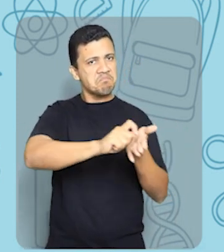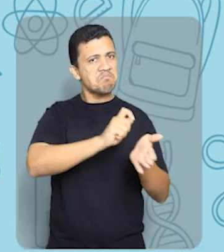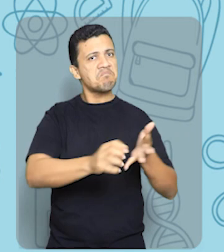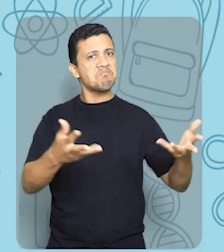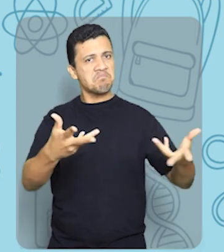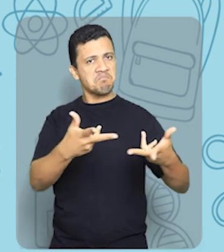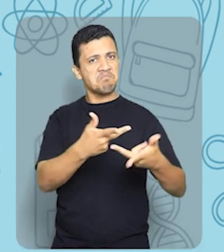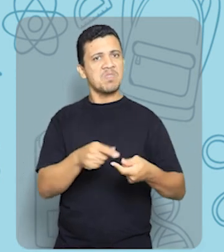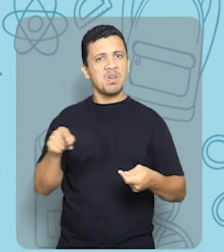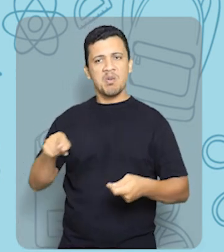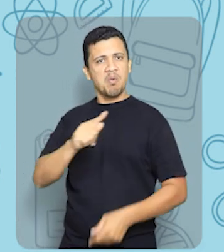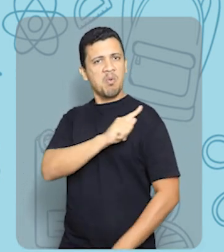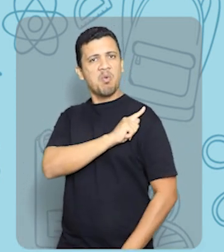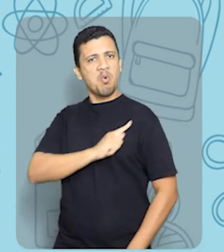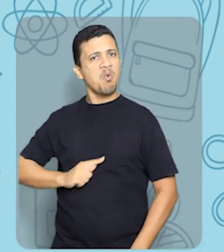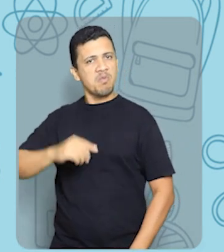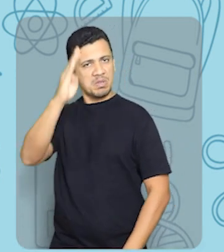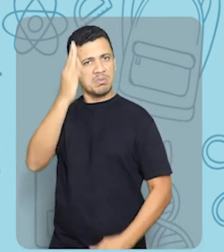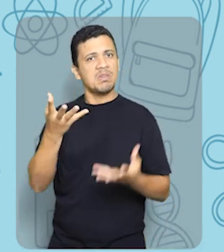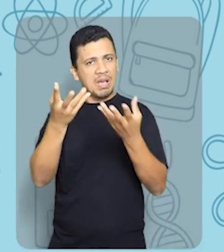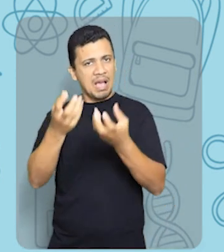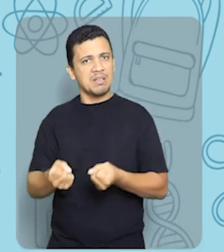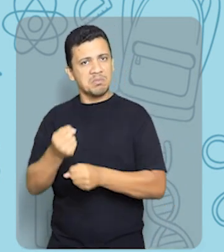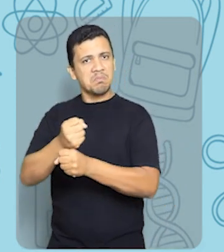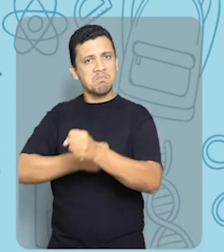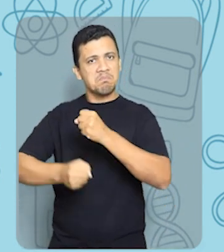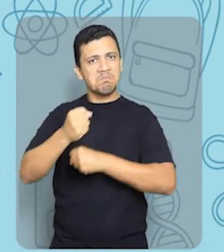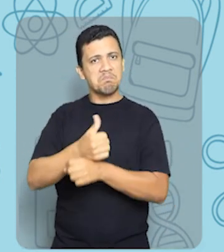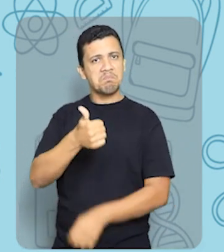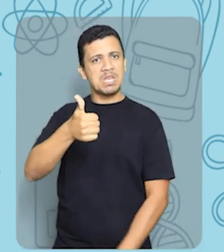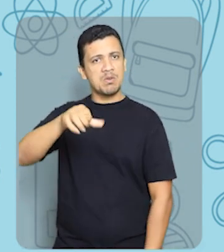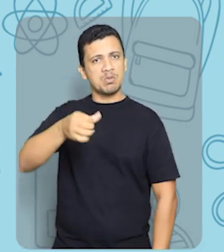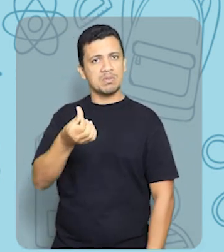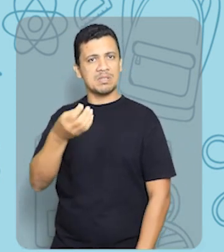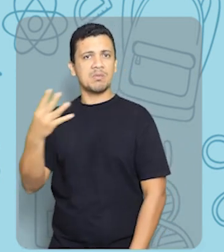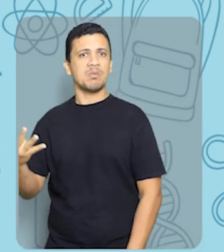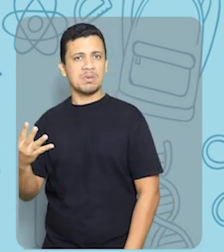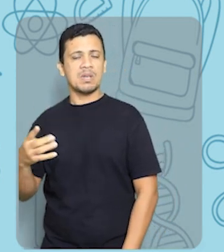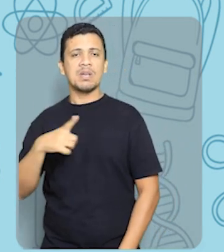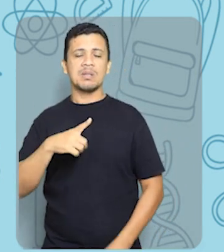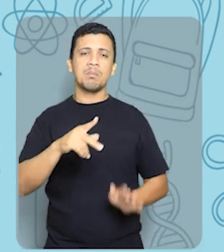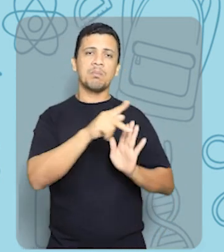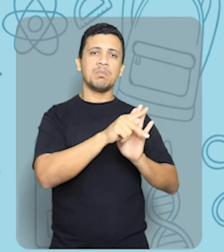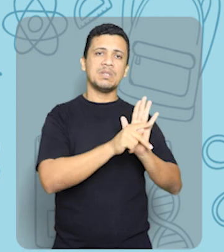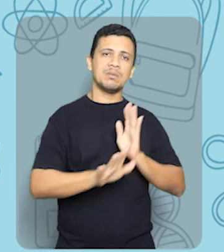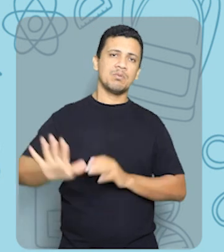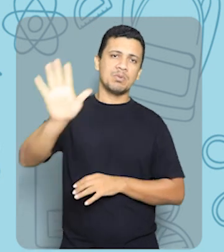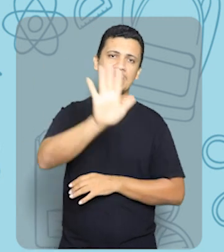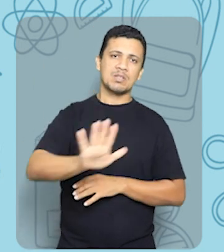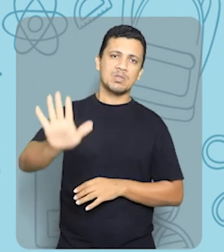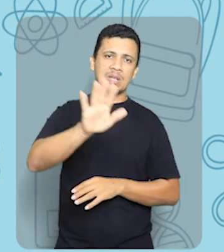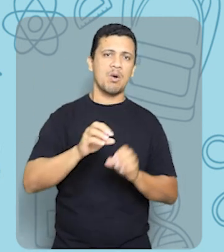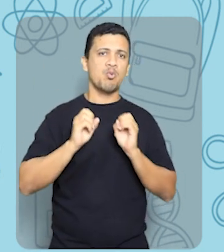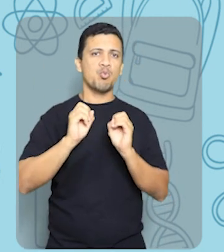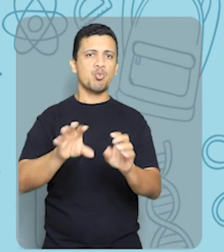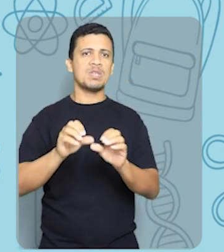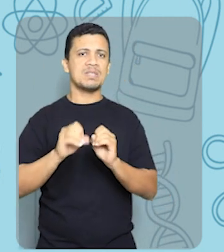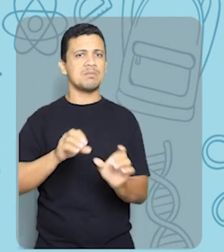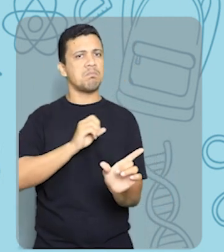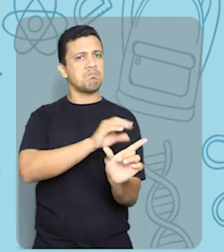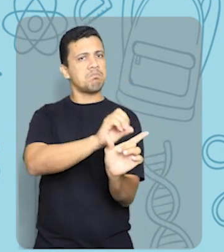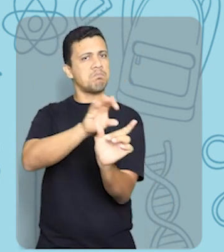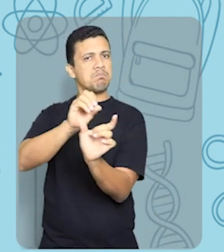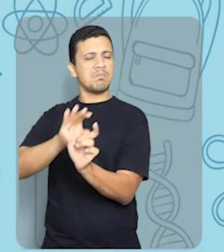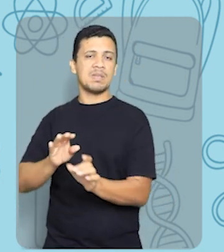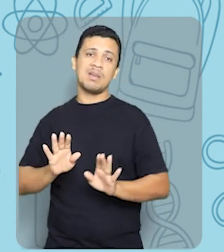foi adotado pelo governo brasileiro em 1964. Através do Plano Nacional de Alfabetização. Porém,